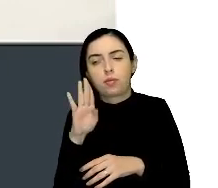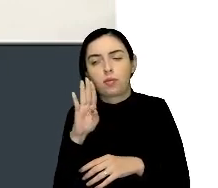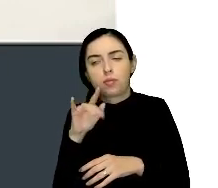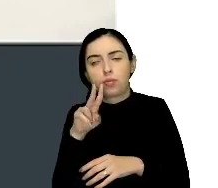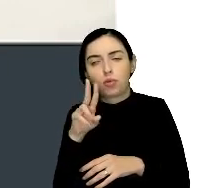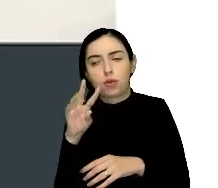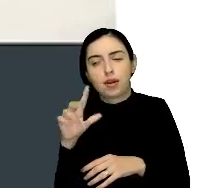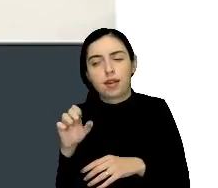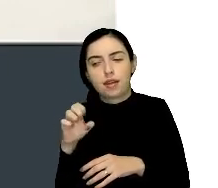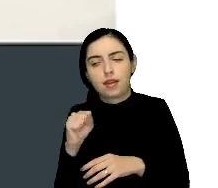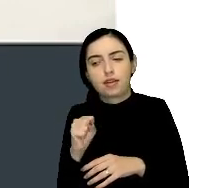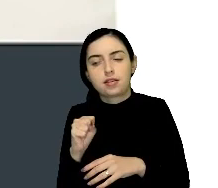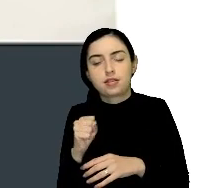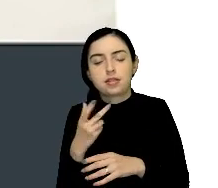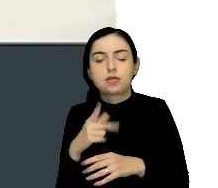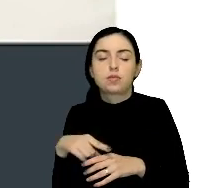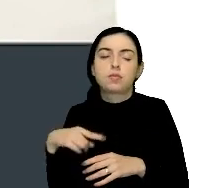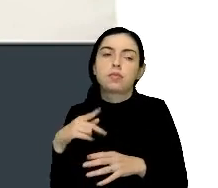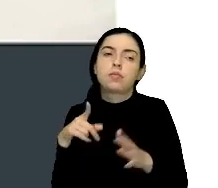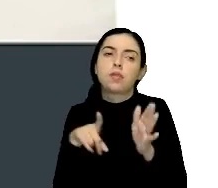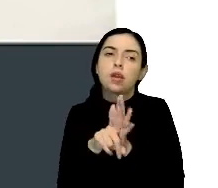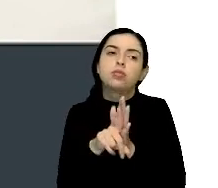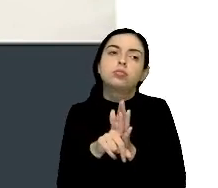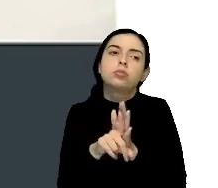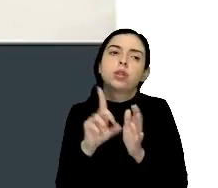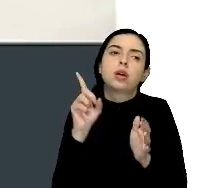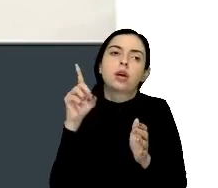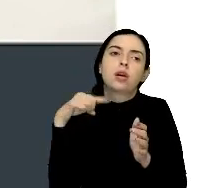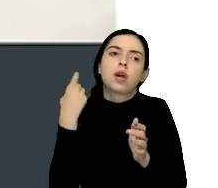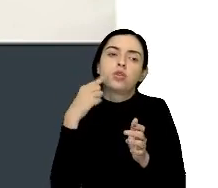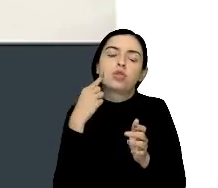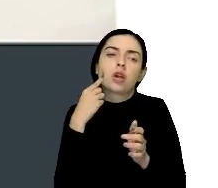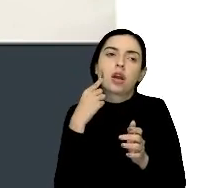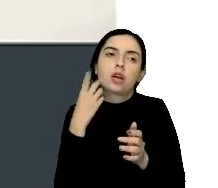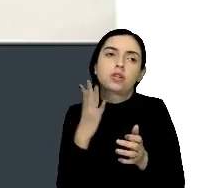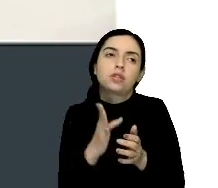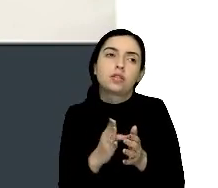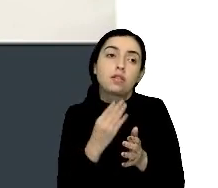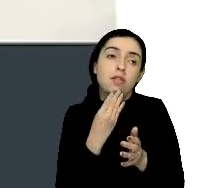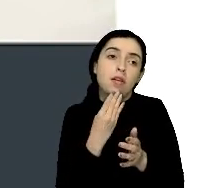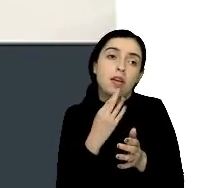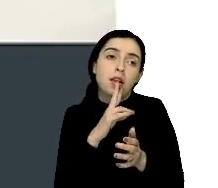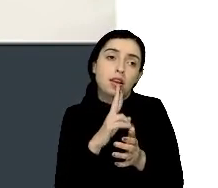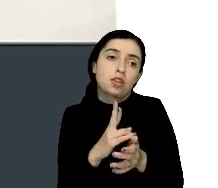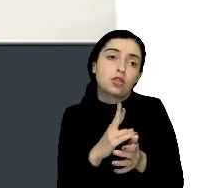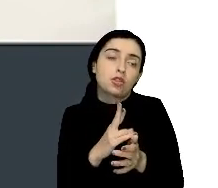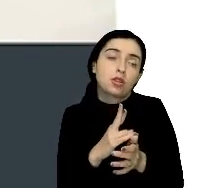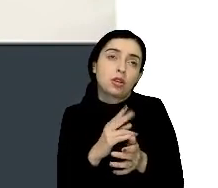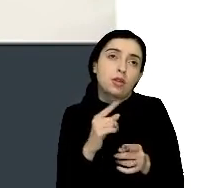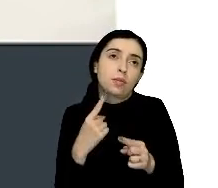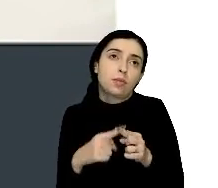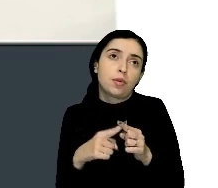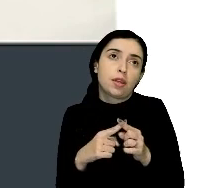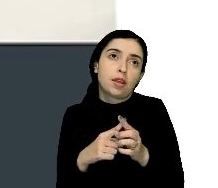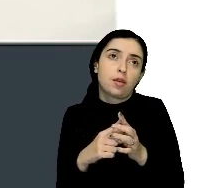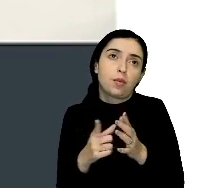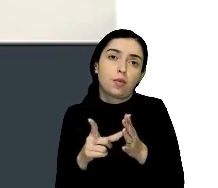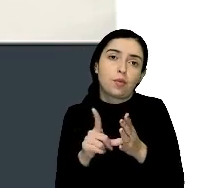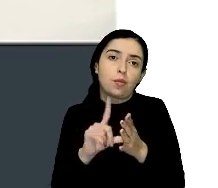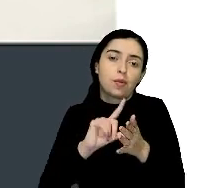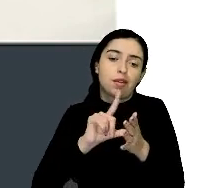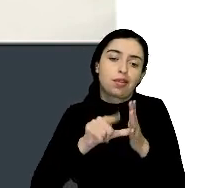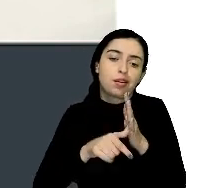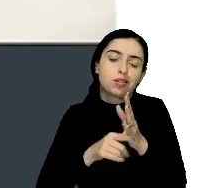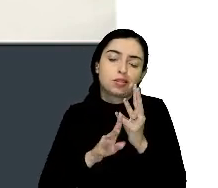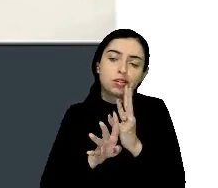um advogado congolês foi perguntado, e por que você veio para o Brasil? Ele falou, porque eu cheguei atrasado na fila. Quem estava na minha frente na fila foi para o Canadá. Quando